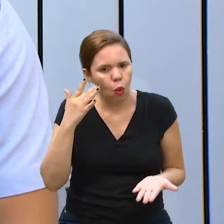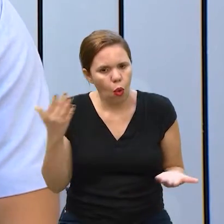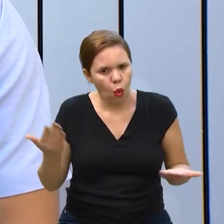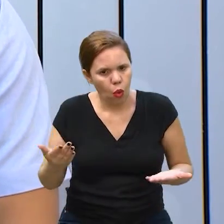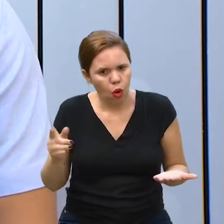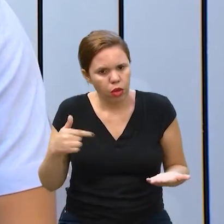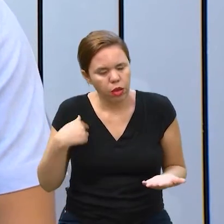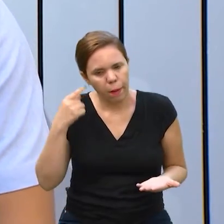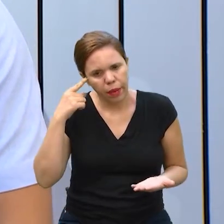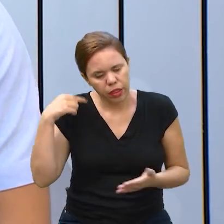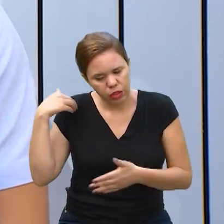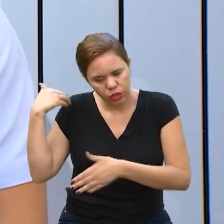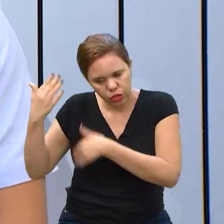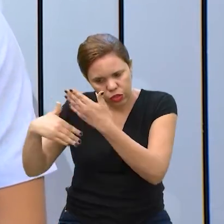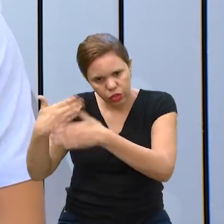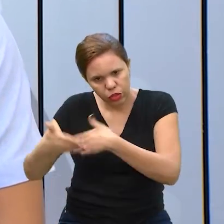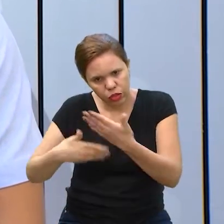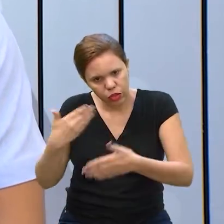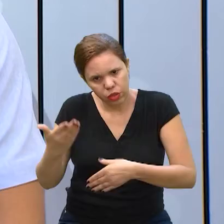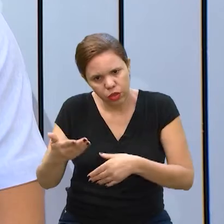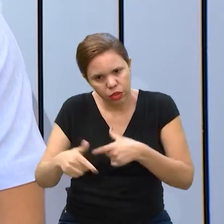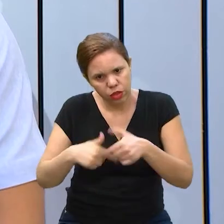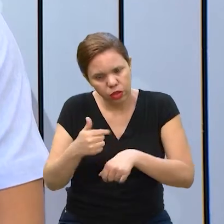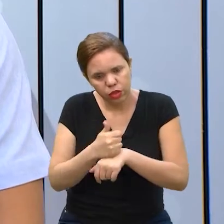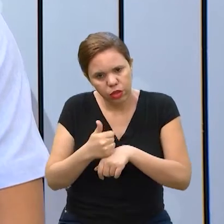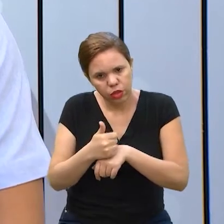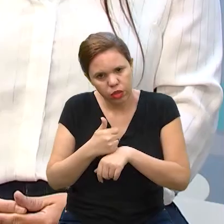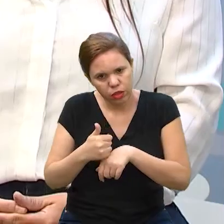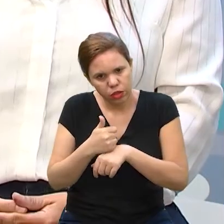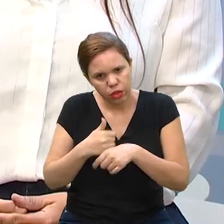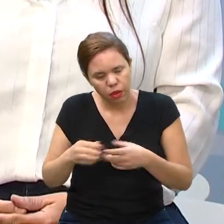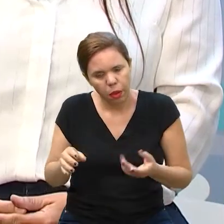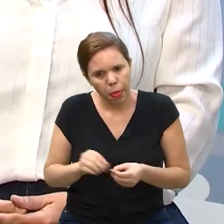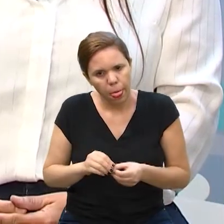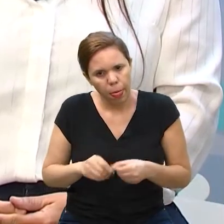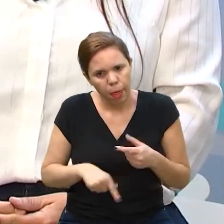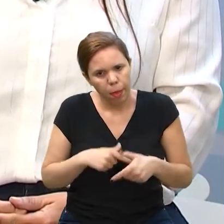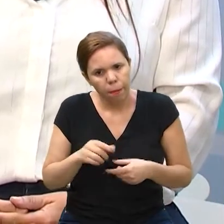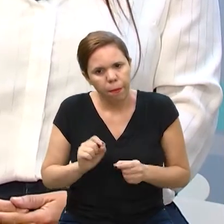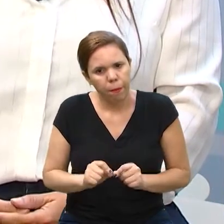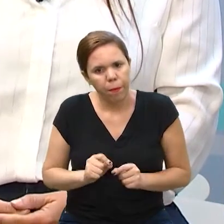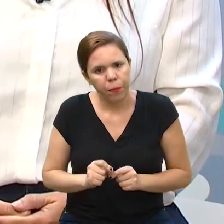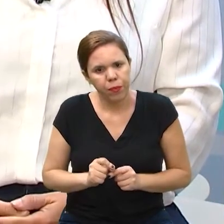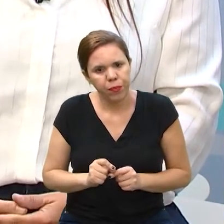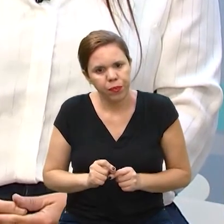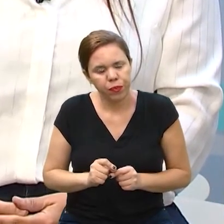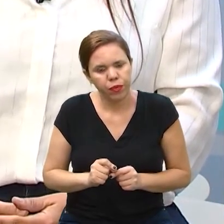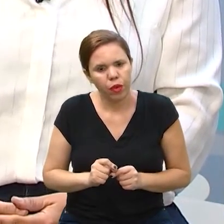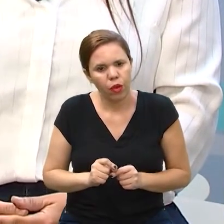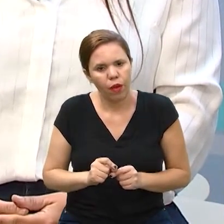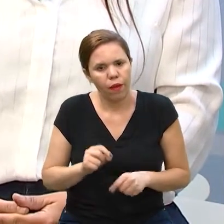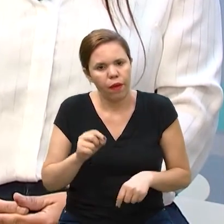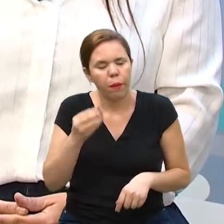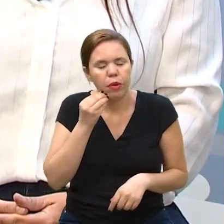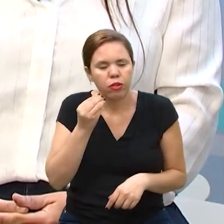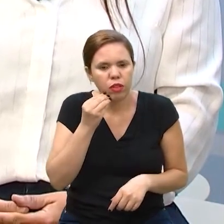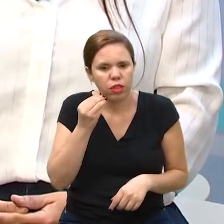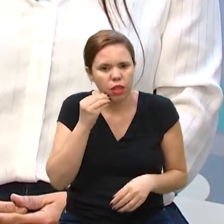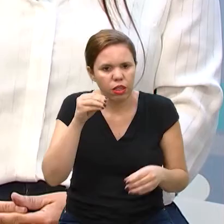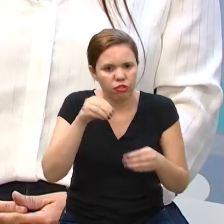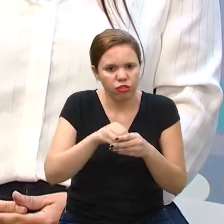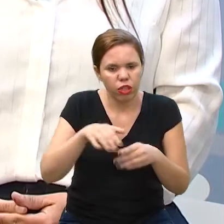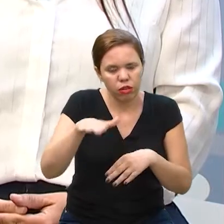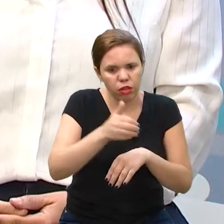pensaria, Michel, assim, como a gente já passou até por essa esfera do nicho, eu pensaria em algo chamado super nicho. Então, o que é o nicho dentro de um nicho? Sei lá,